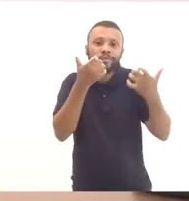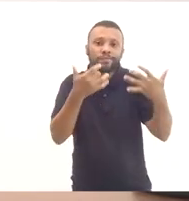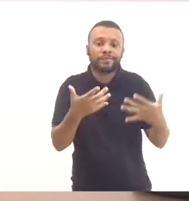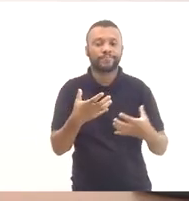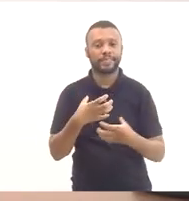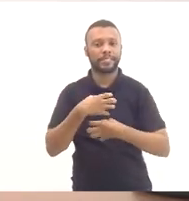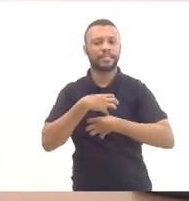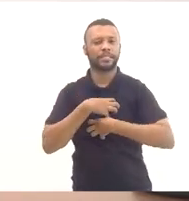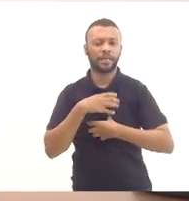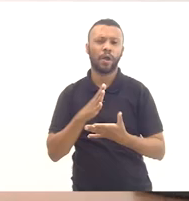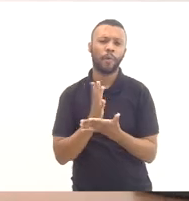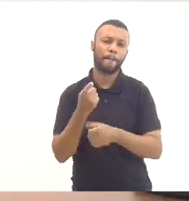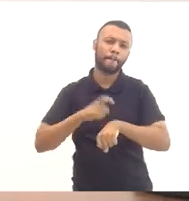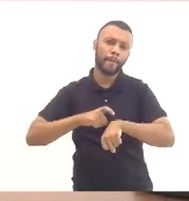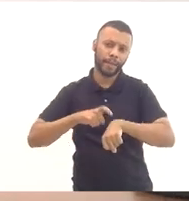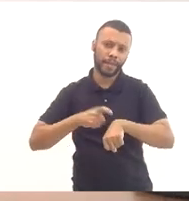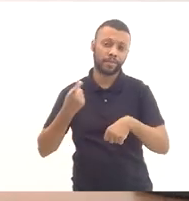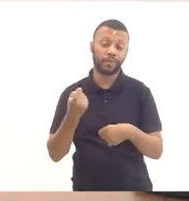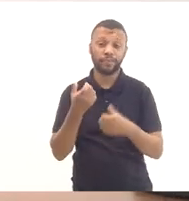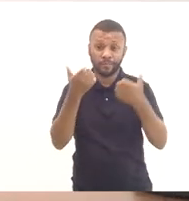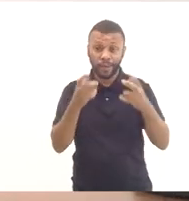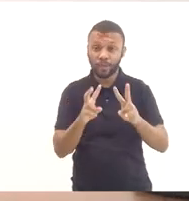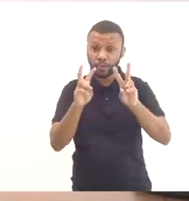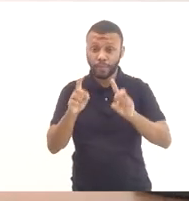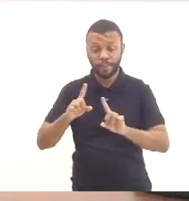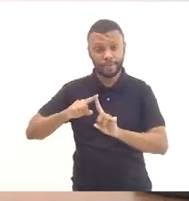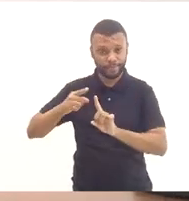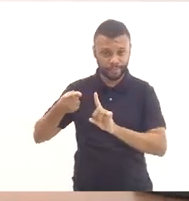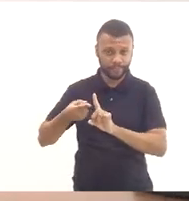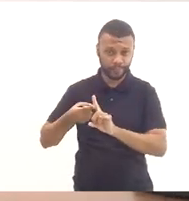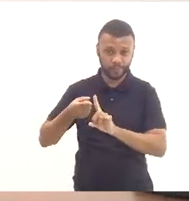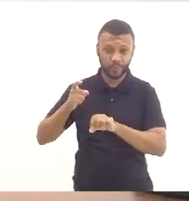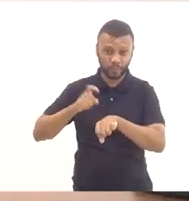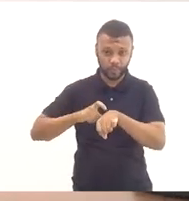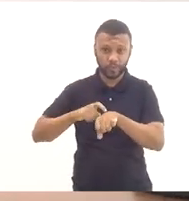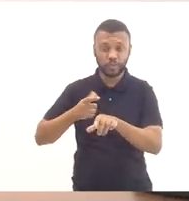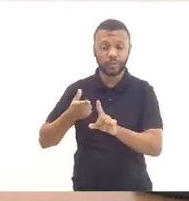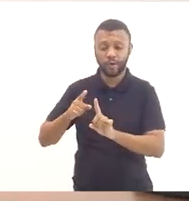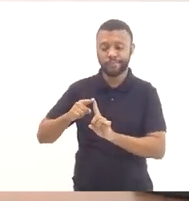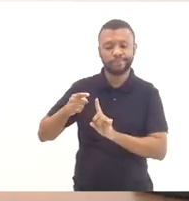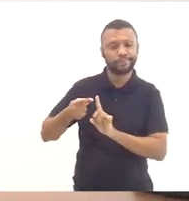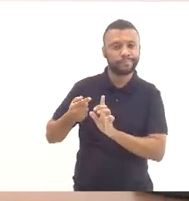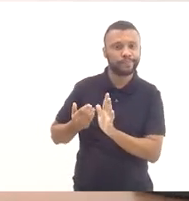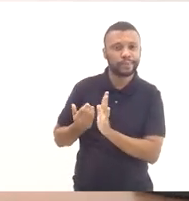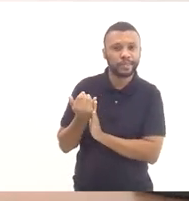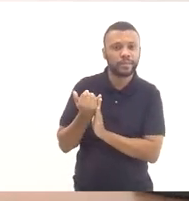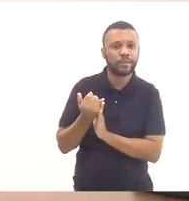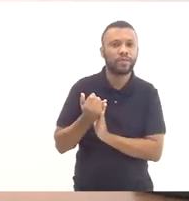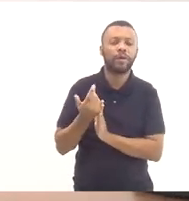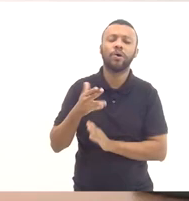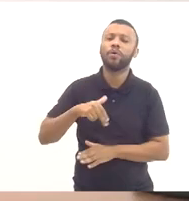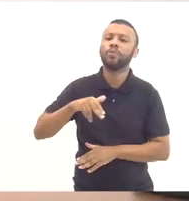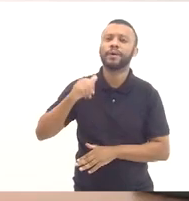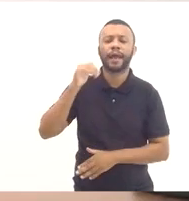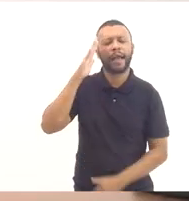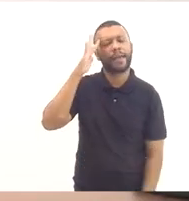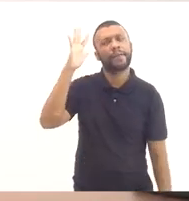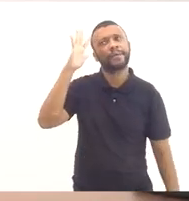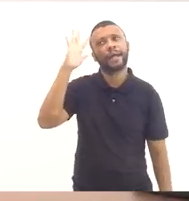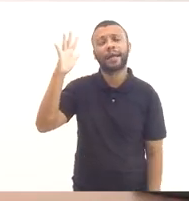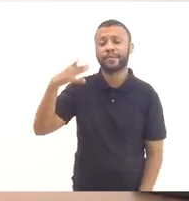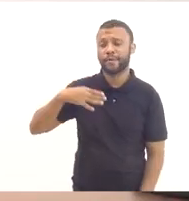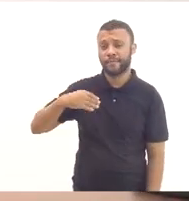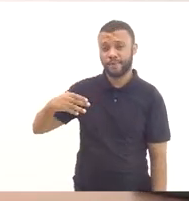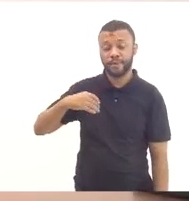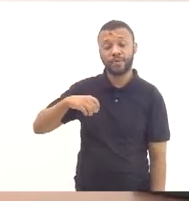é assim que eu me senti Em alguns momentos então vou falar da minha maternidade quando eu engravidei eu jamais imaginaria que meu filho tem uma doença Rara